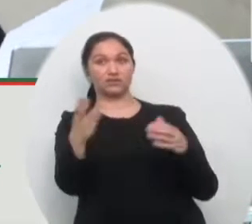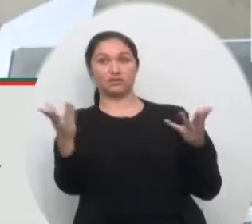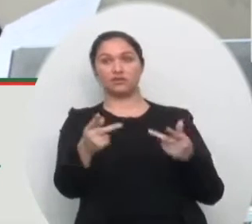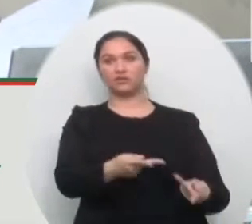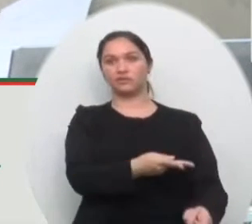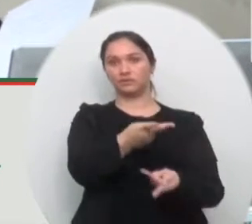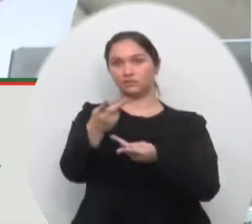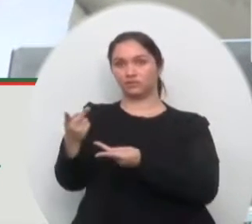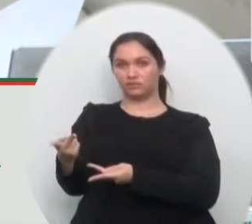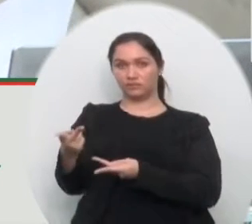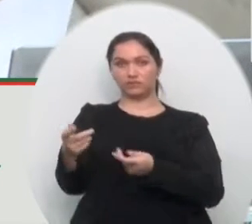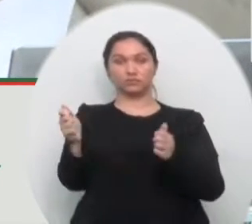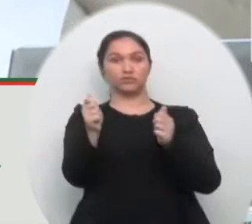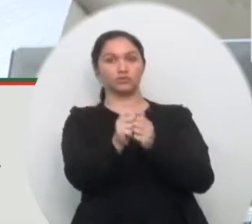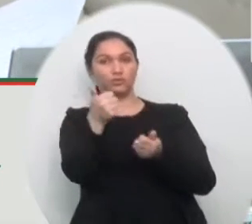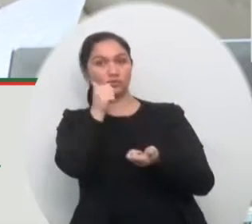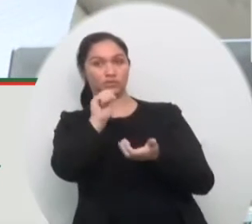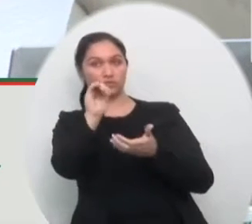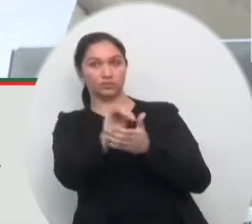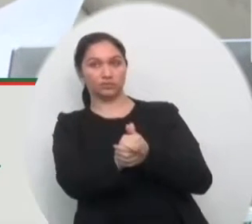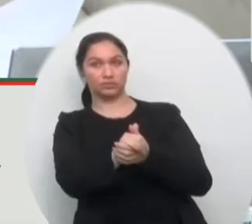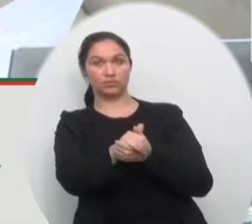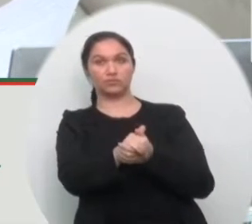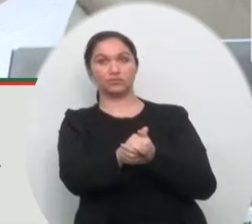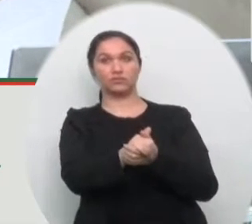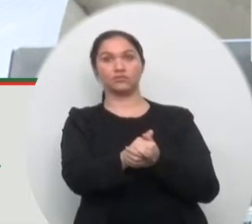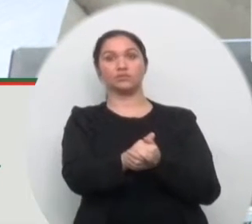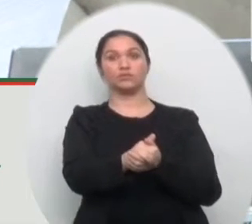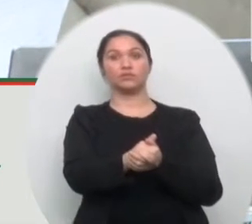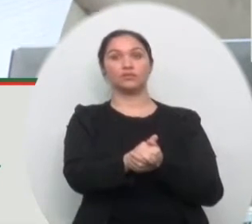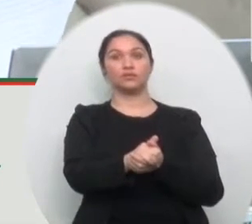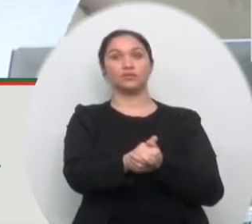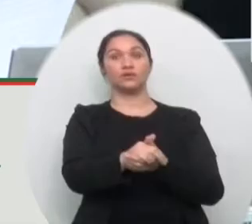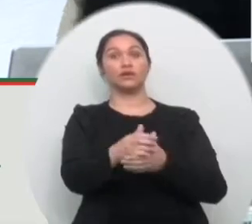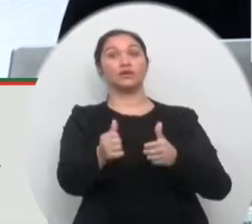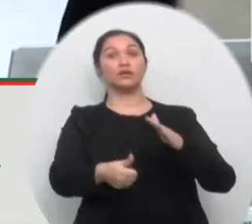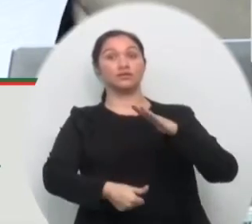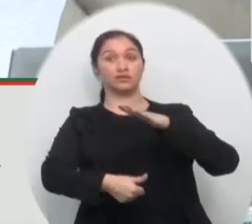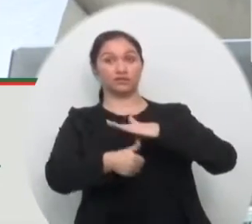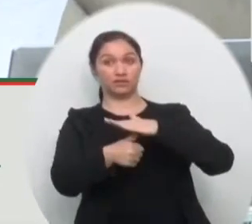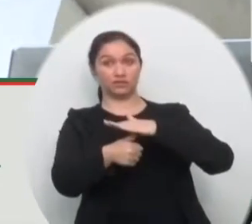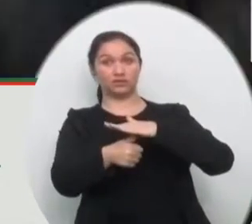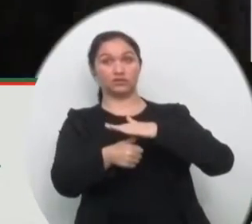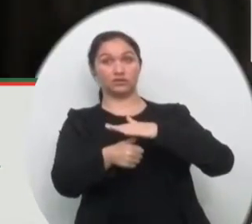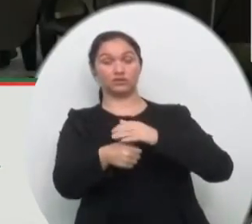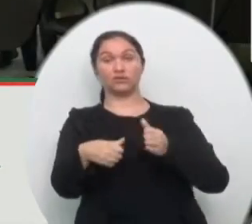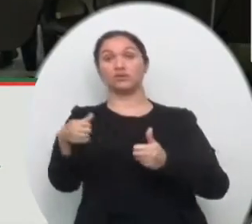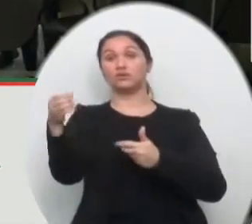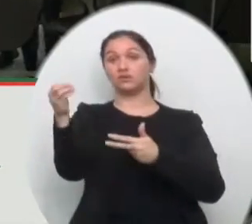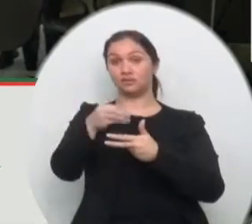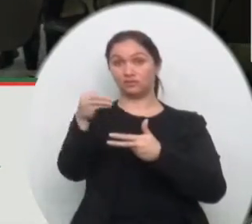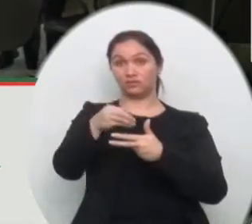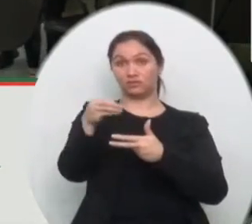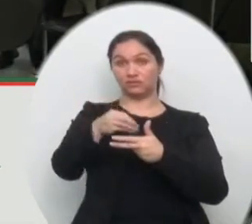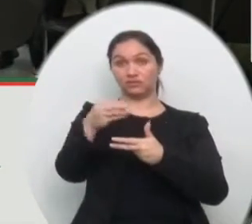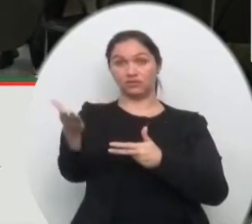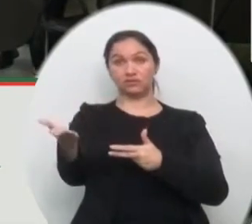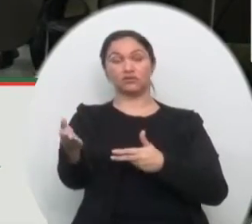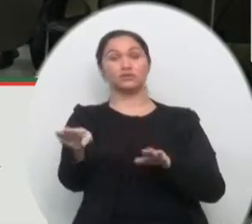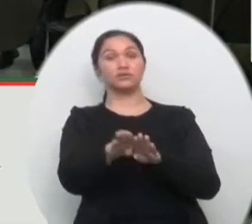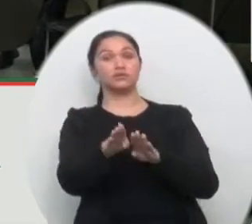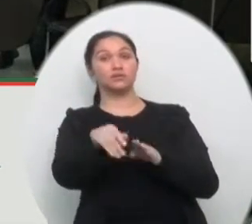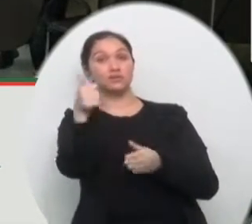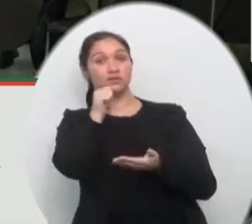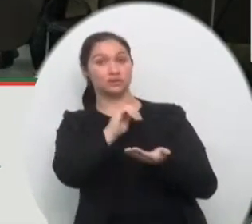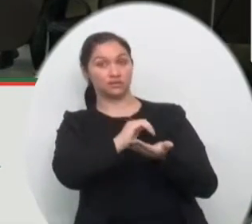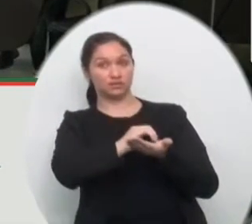convidá-lo, junto com sua esposa, magnífica reitora da Universidade do Extremo Sul Catarinense, Unesc, senhora Luciana Sereta, e da secretária municipal de